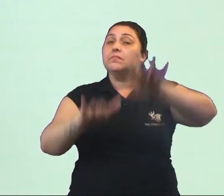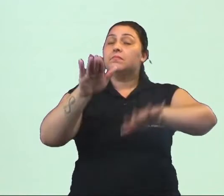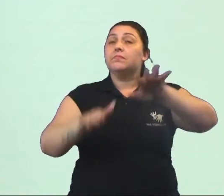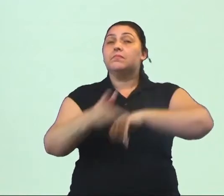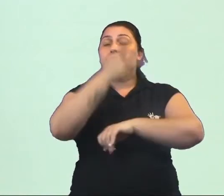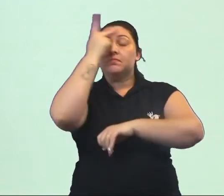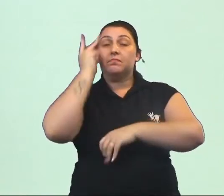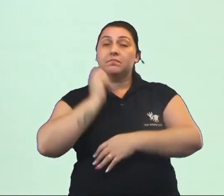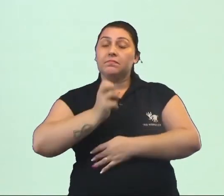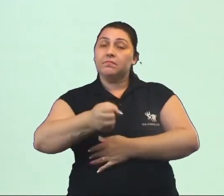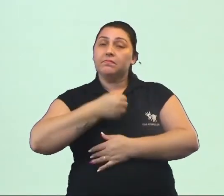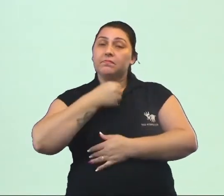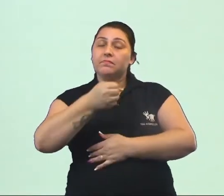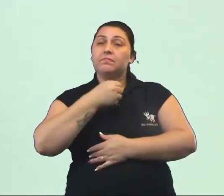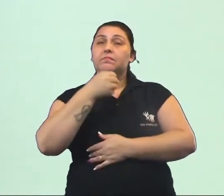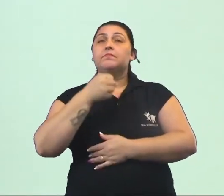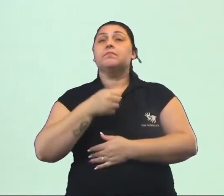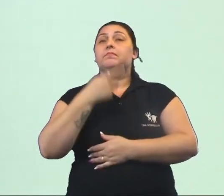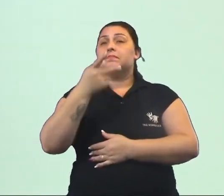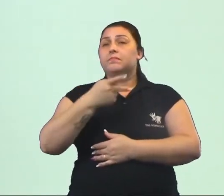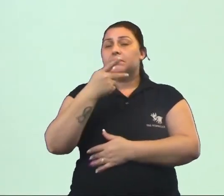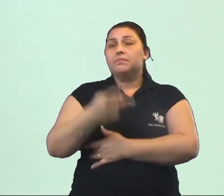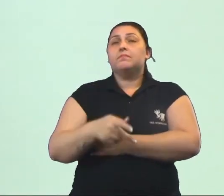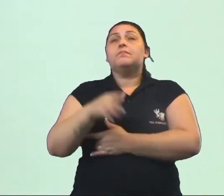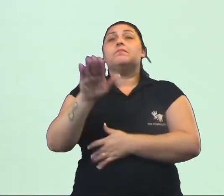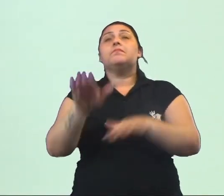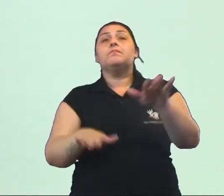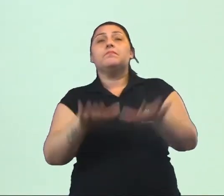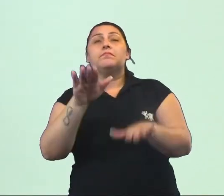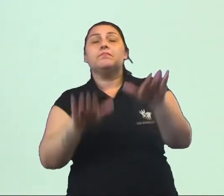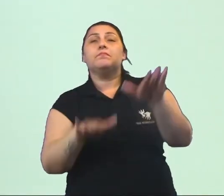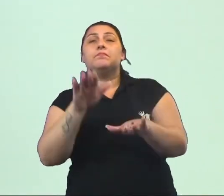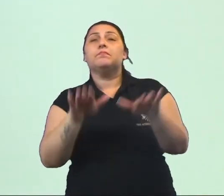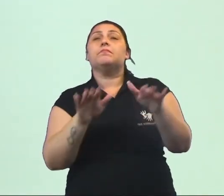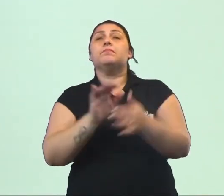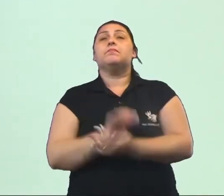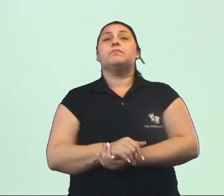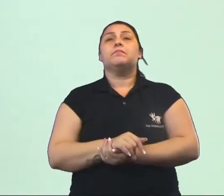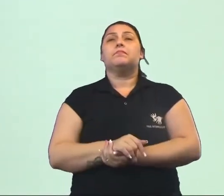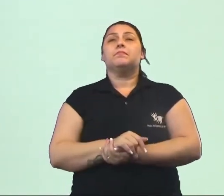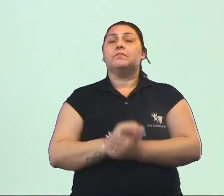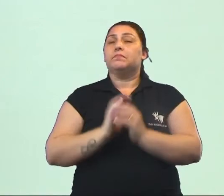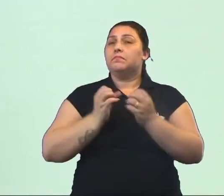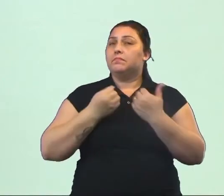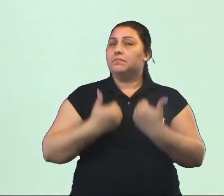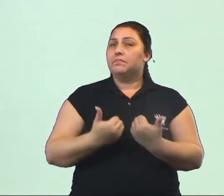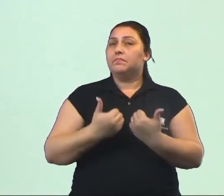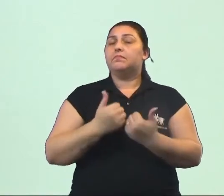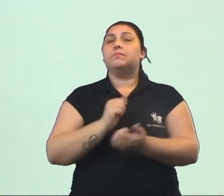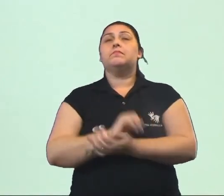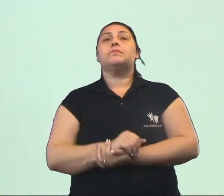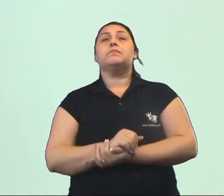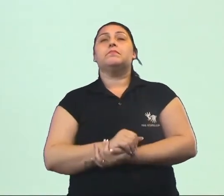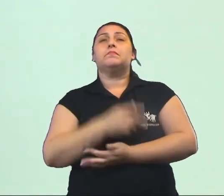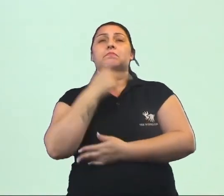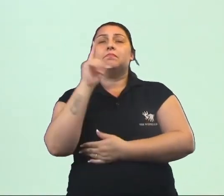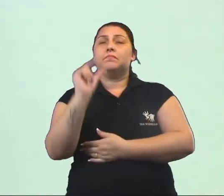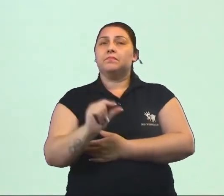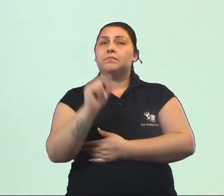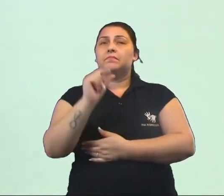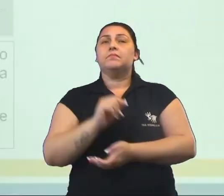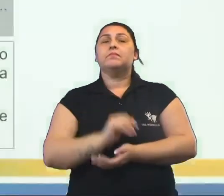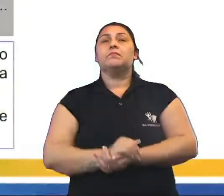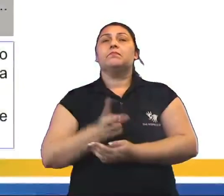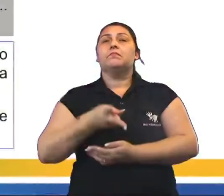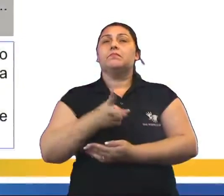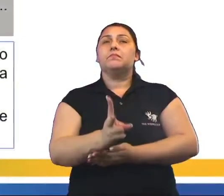do entrevistador, depende do entrevistado, depende do meio de circulação, tá bom? Da entrevista. Vamos falar um pouquinho,